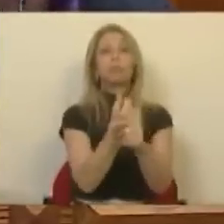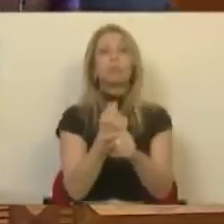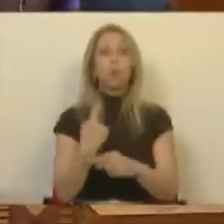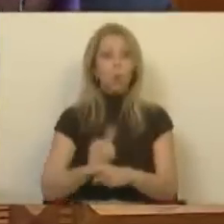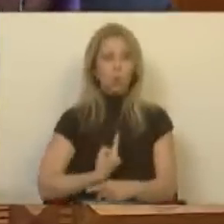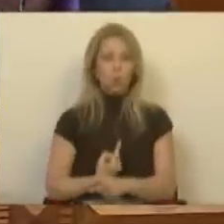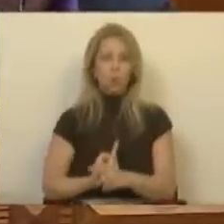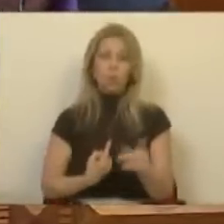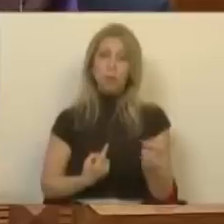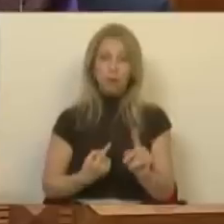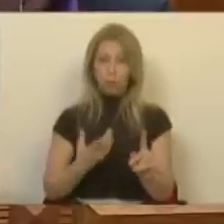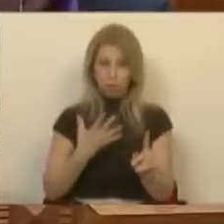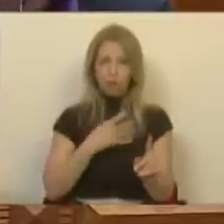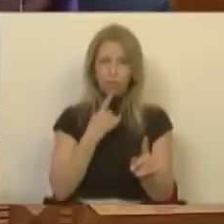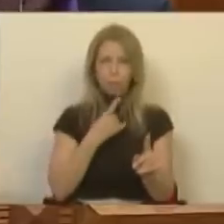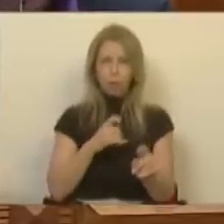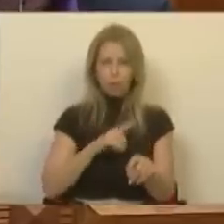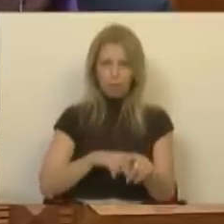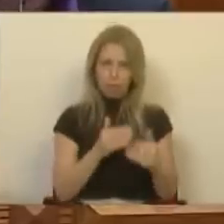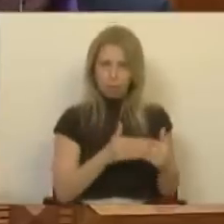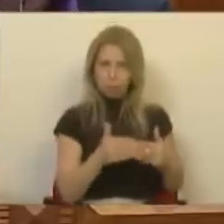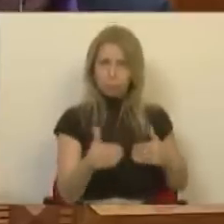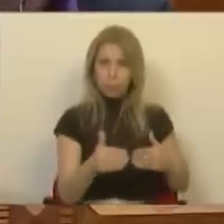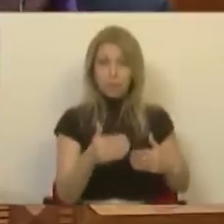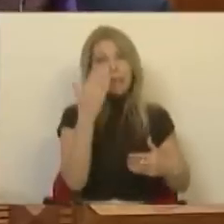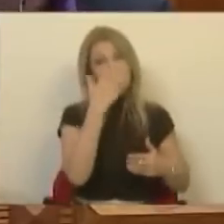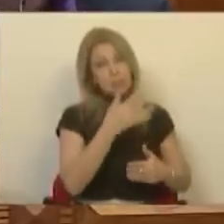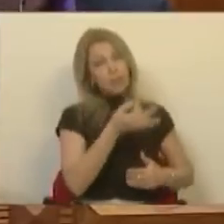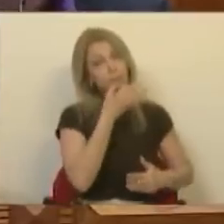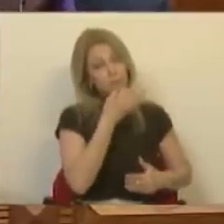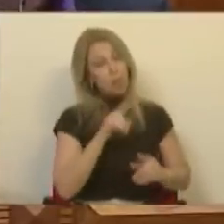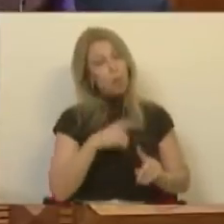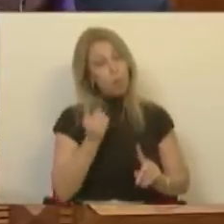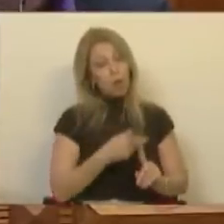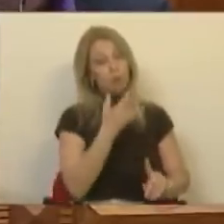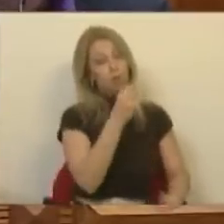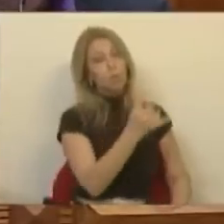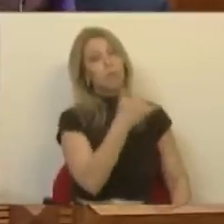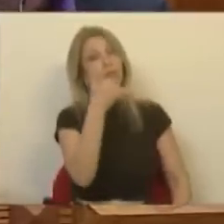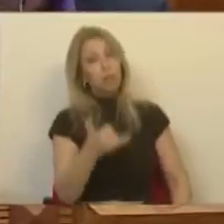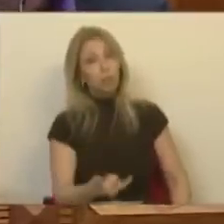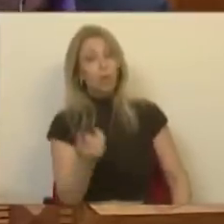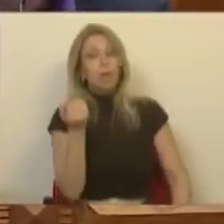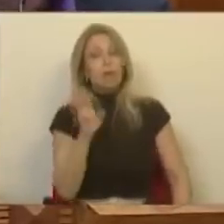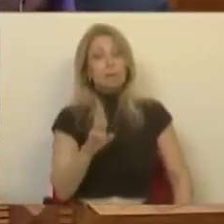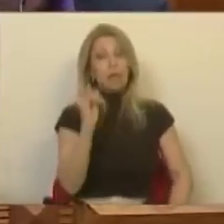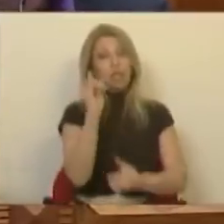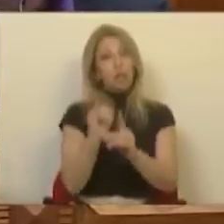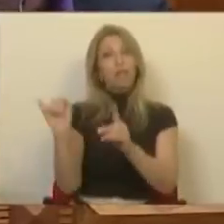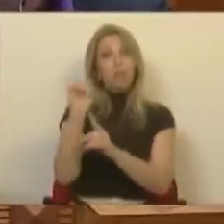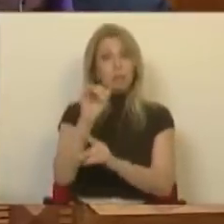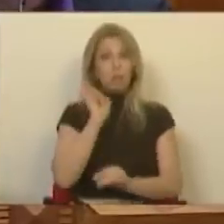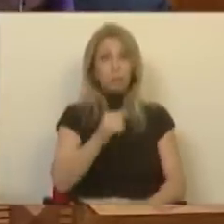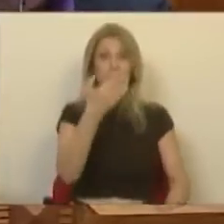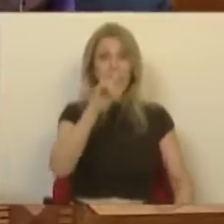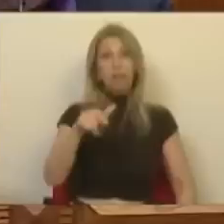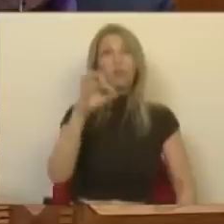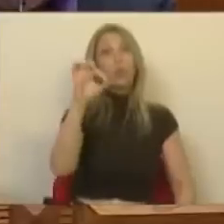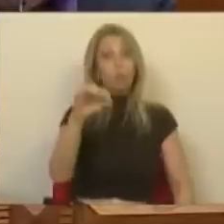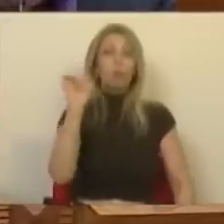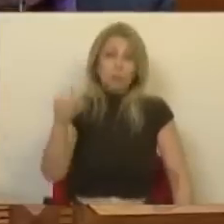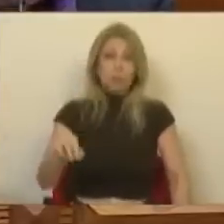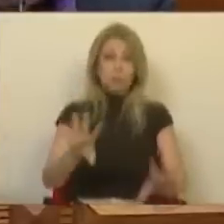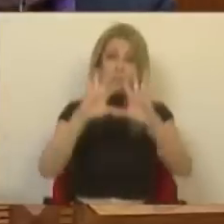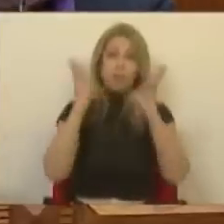quer perguntar qual é o período se refere ao ano 2022 onde a taxa de inflação foi de 7,8 sim as unidade